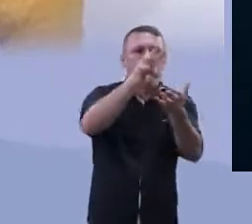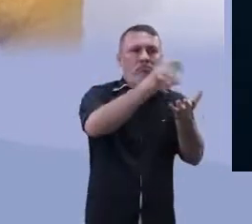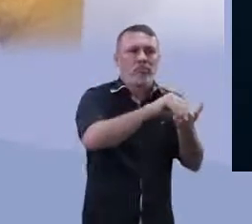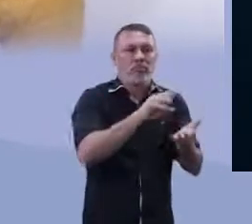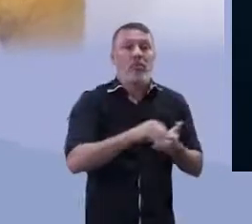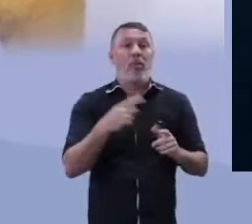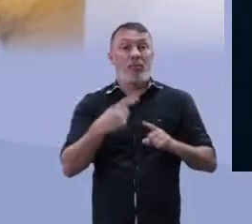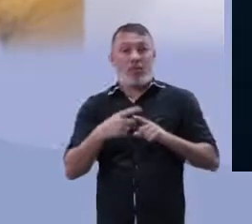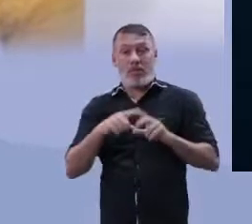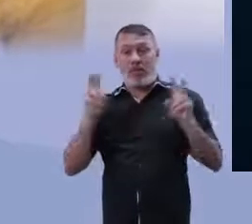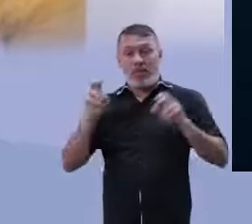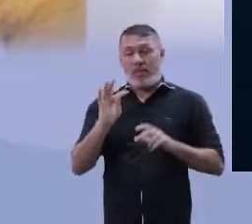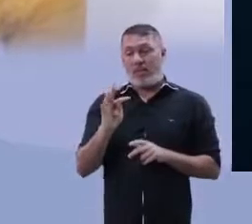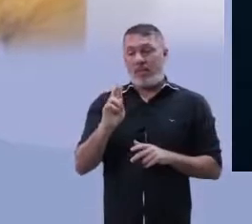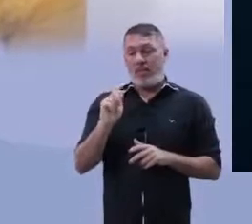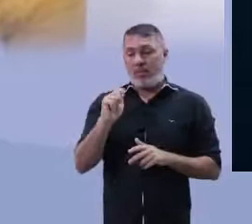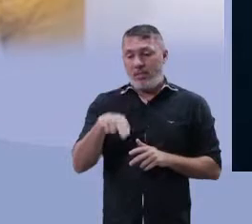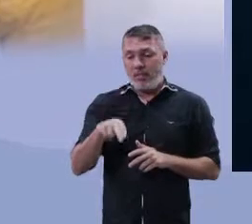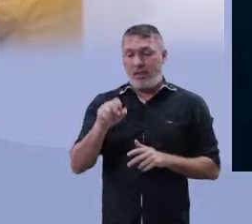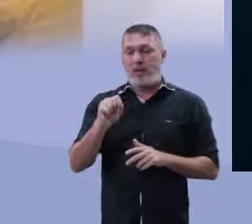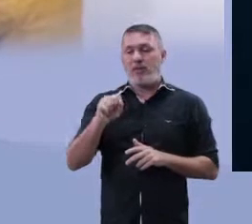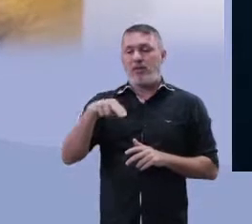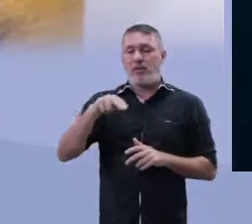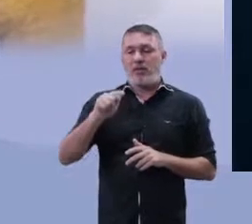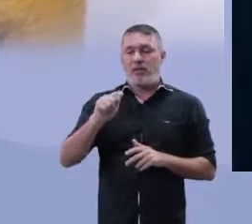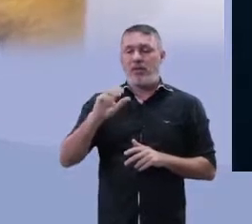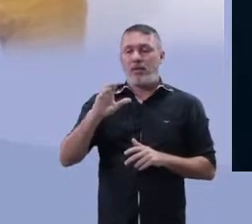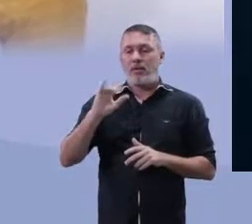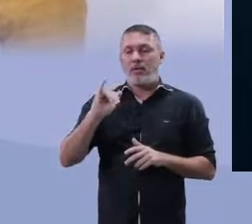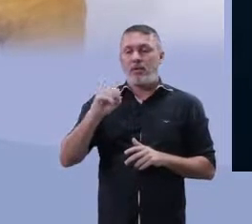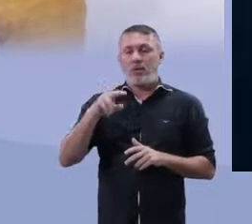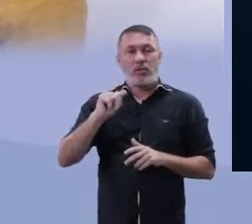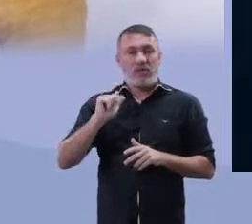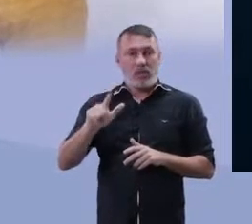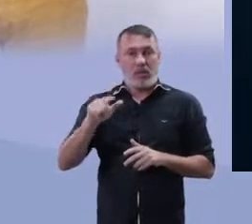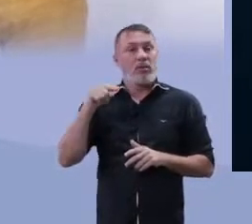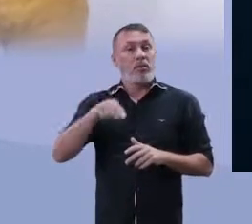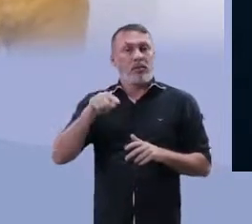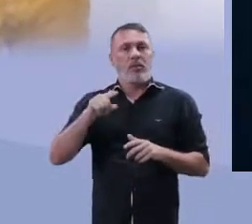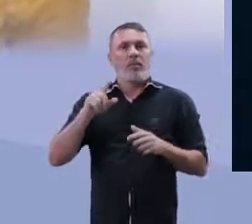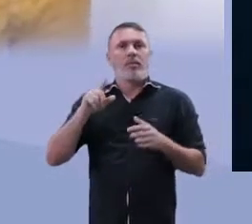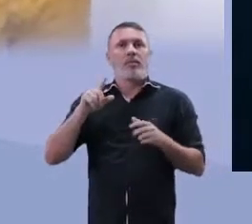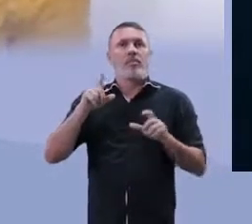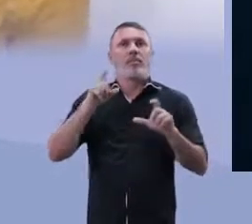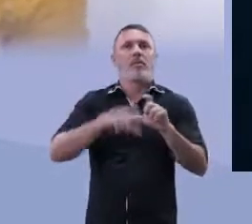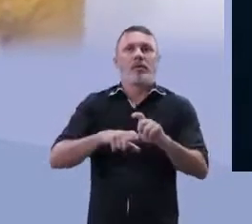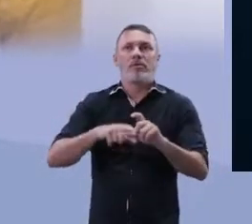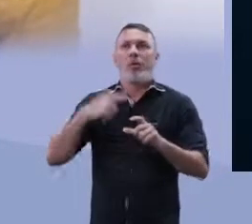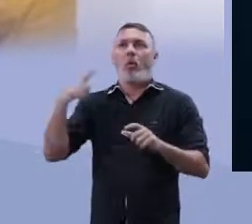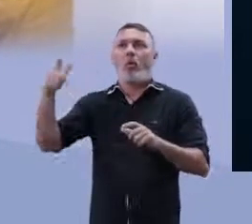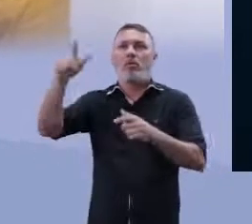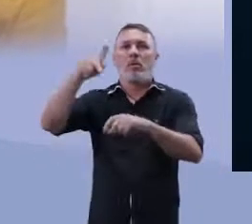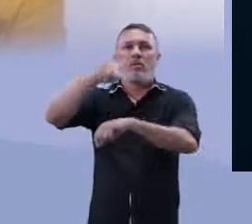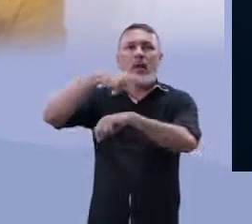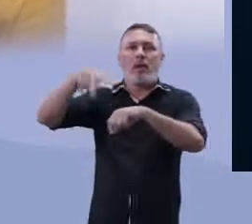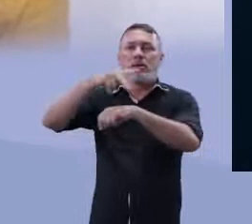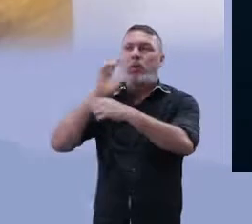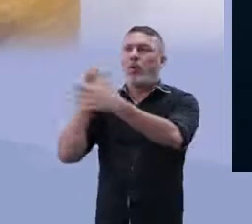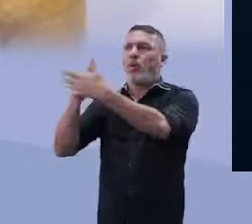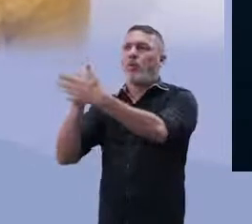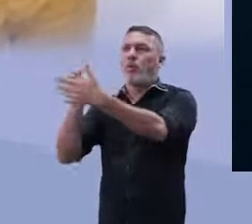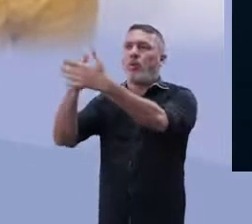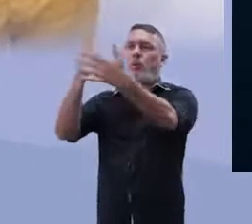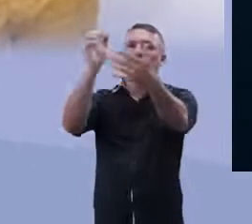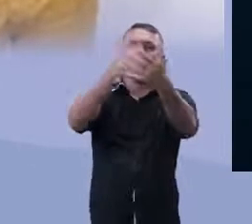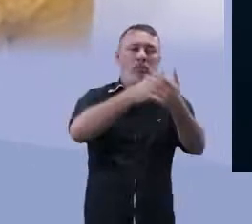de outras nações que vão estar oferecendo produtos e matérias para ela ter o seu produto final. Né? E